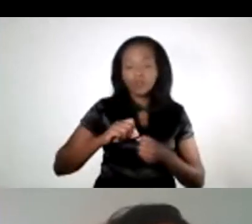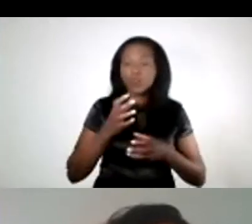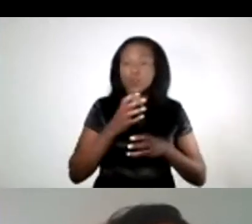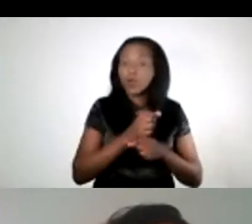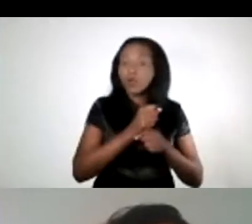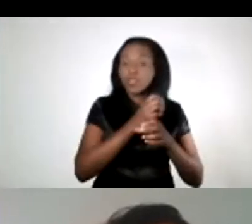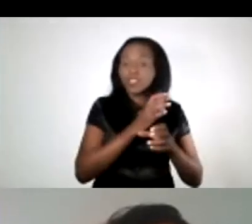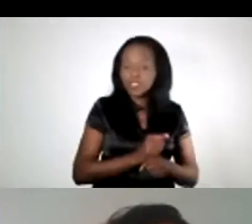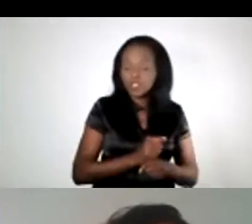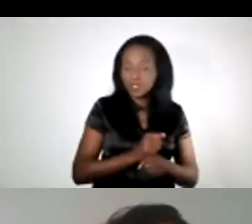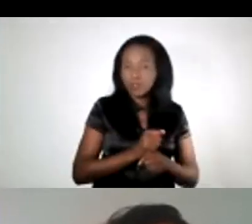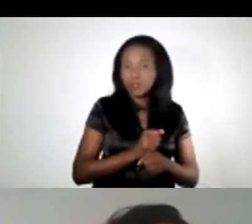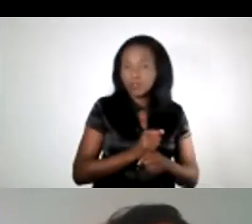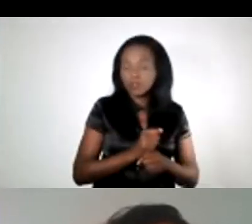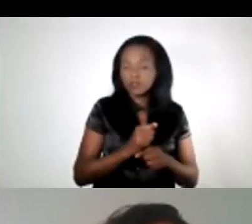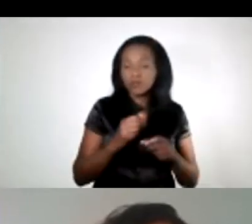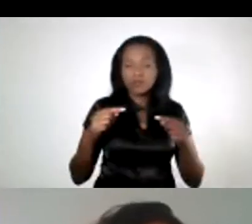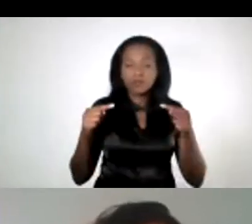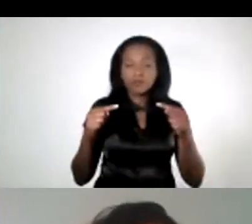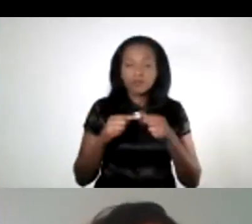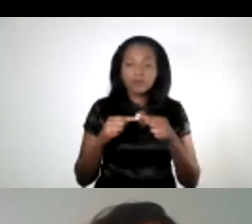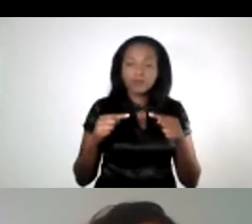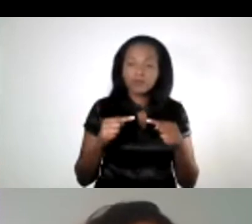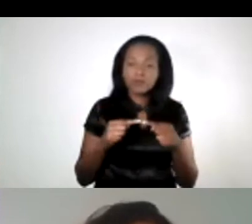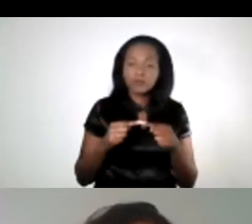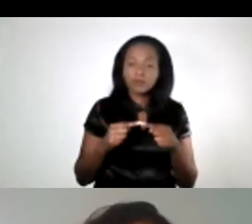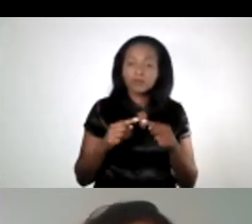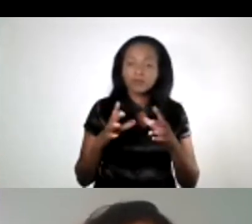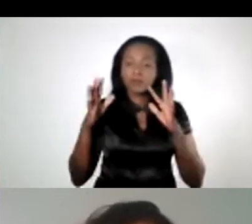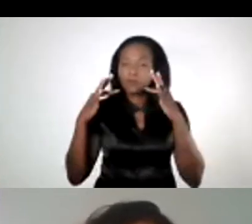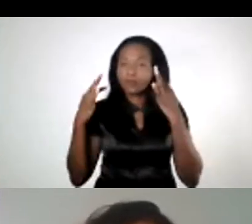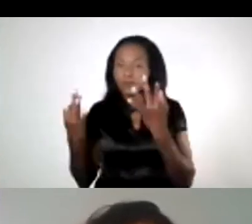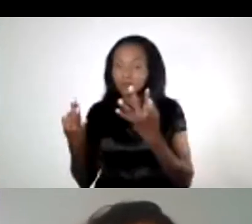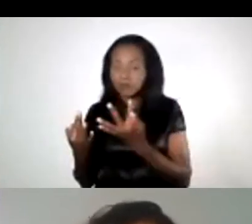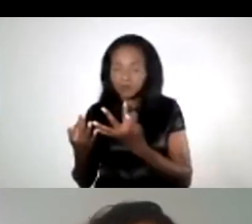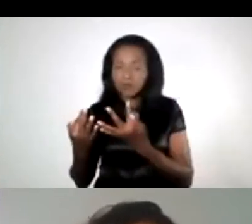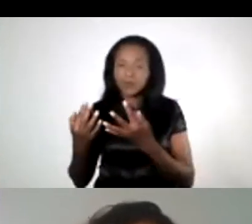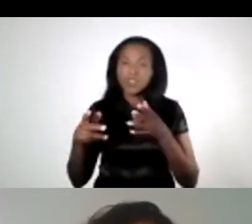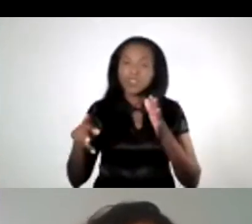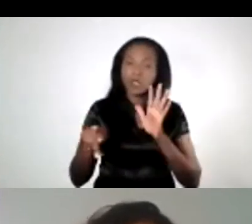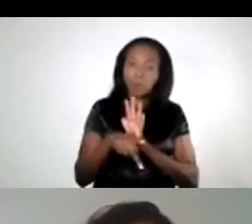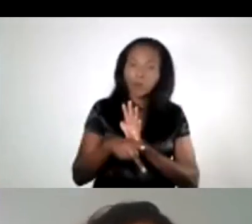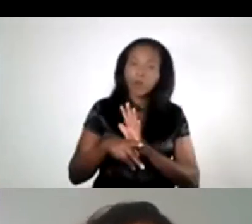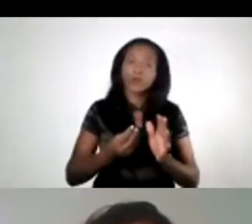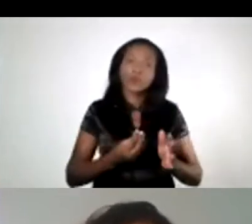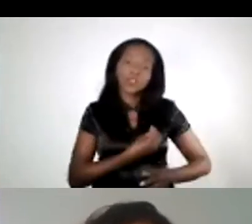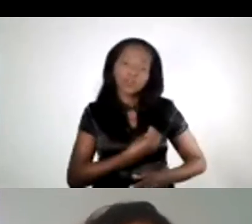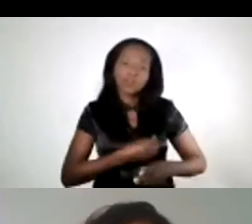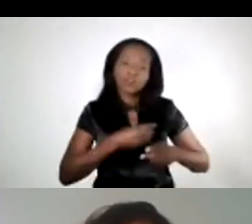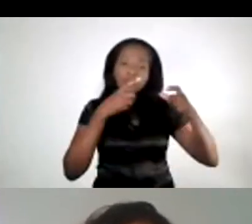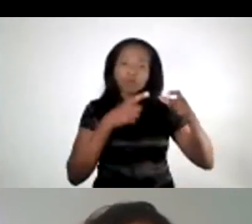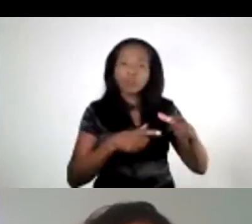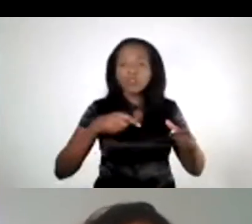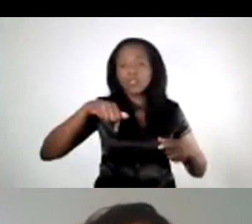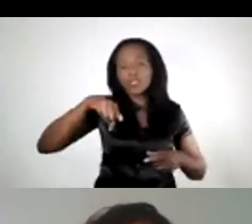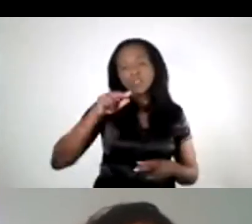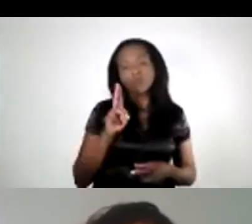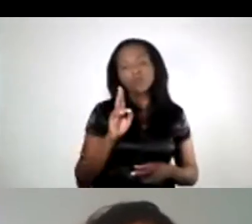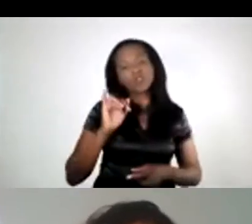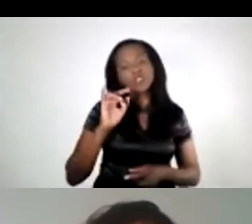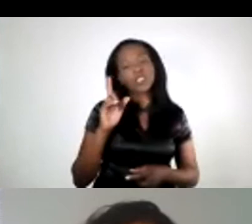de exemplares que contemplaria as famílias quilombolas, né, que são os detentores do saber. Então, foi